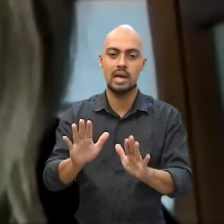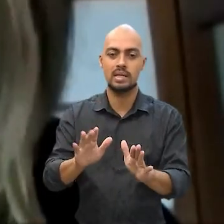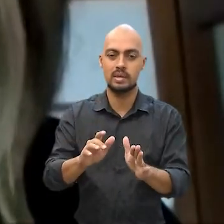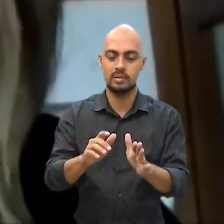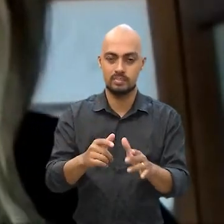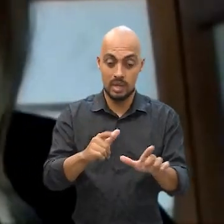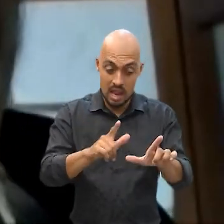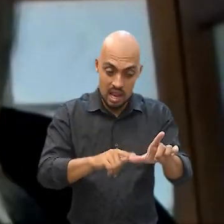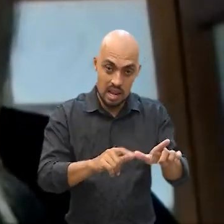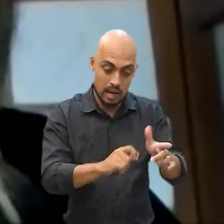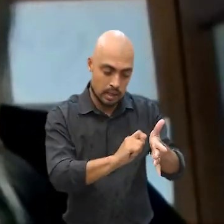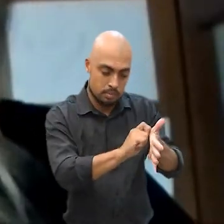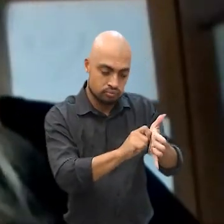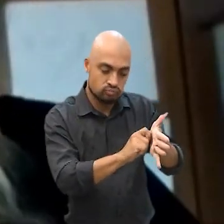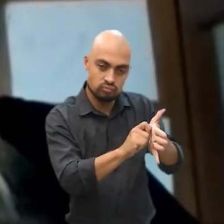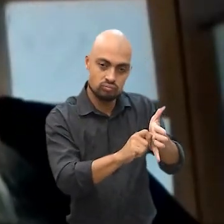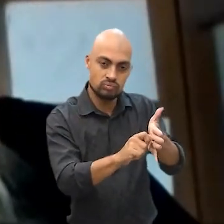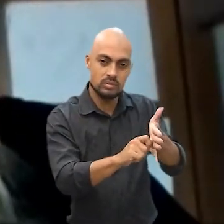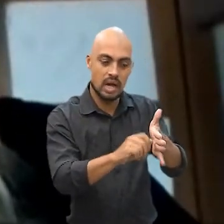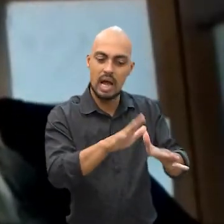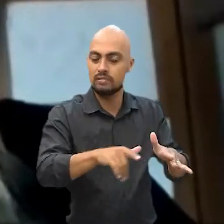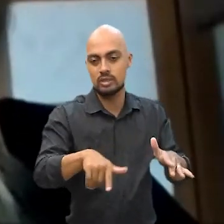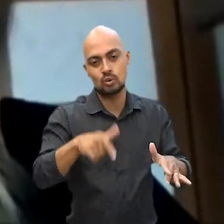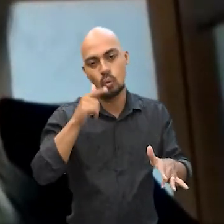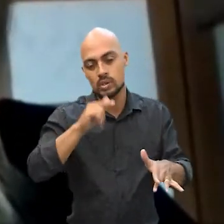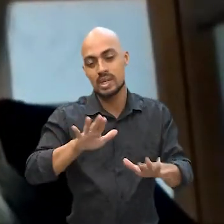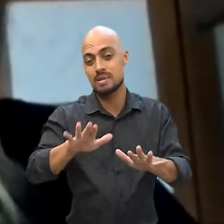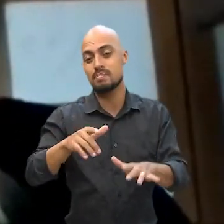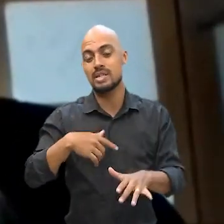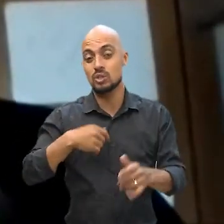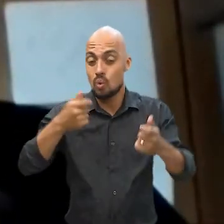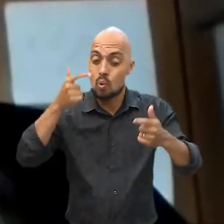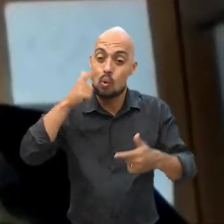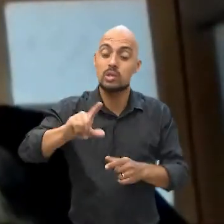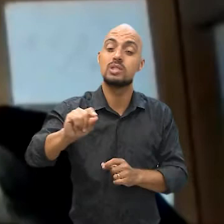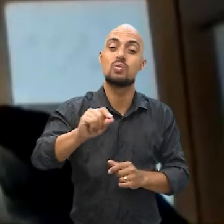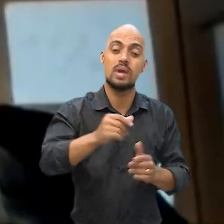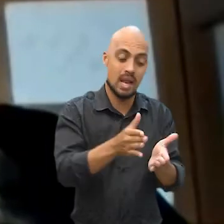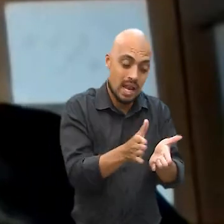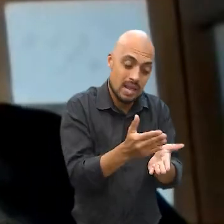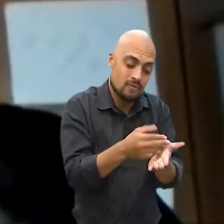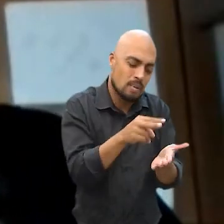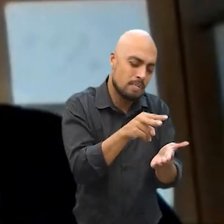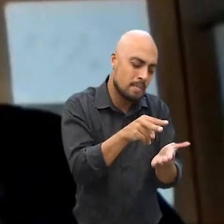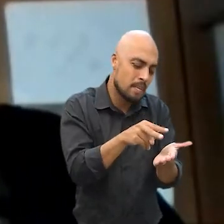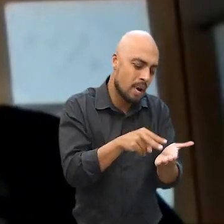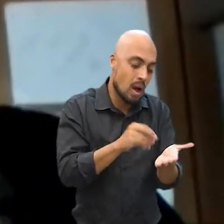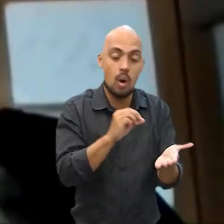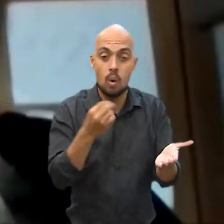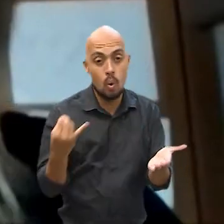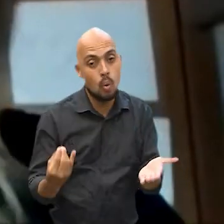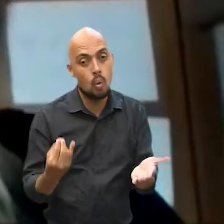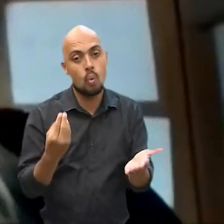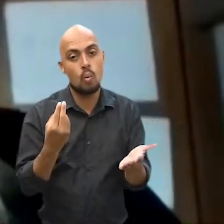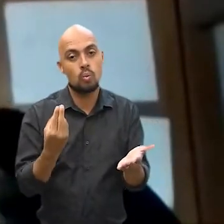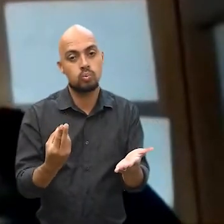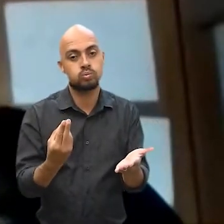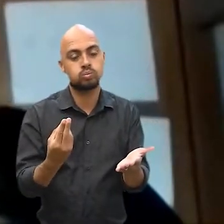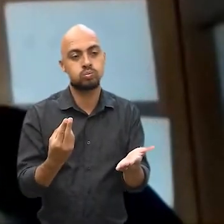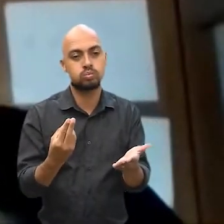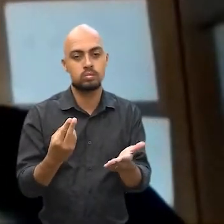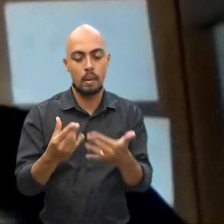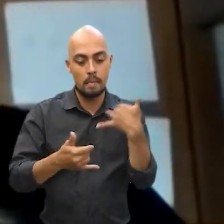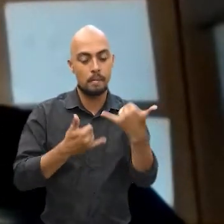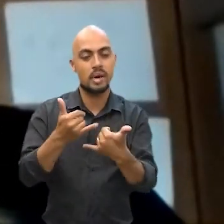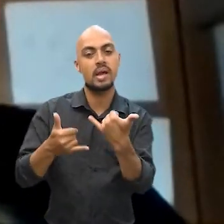vá fazer letra cursiva, mas ele conseguiu ler um livrinho, ele está brincando, né? Acho que vocês conversaram com a Marisol